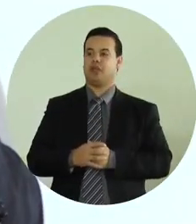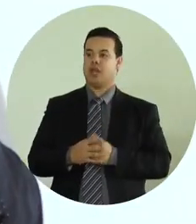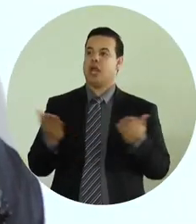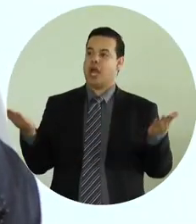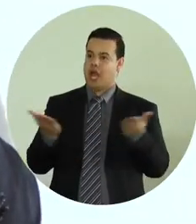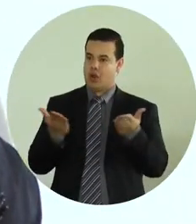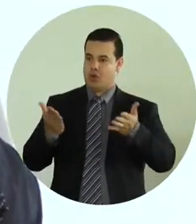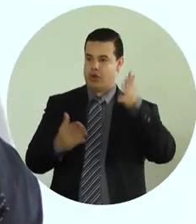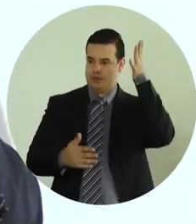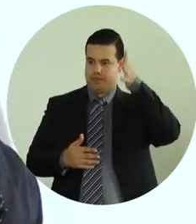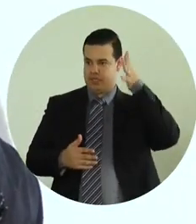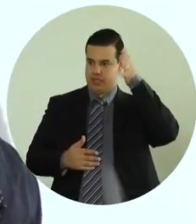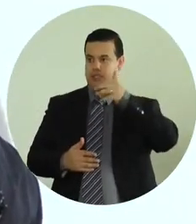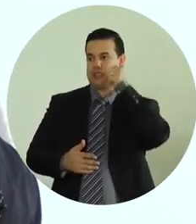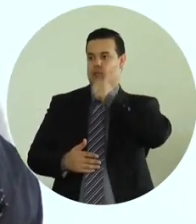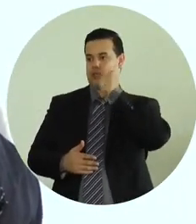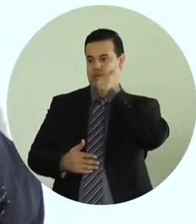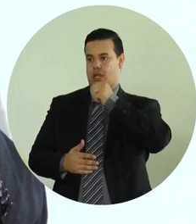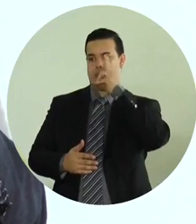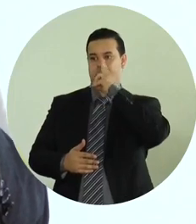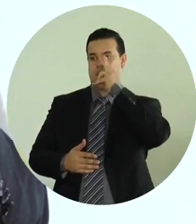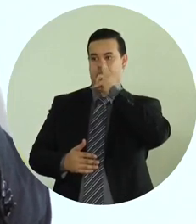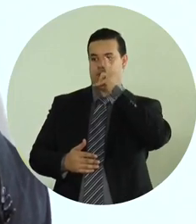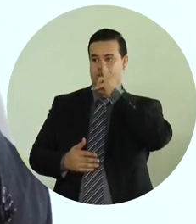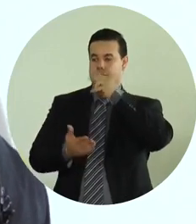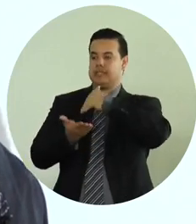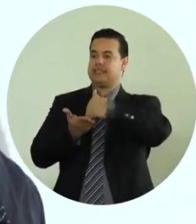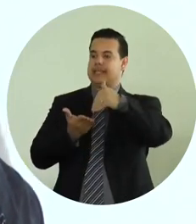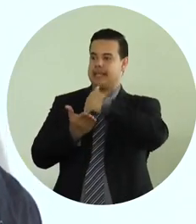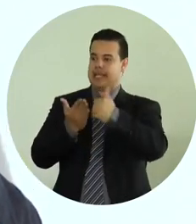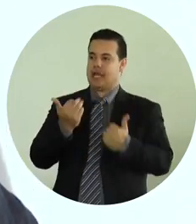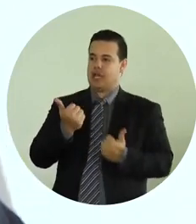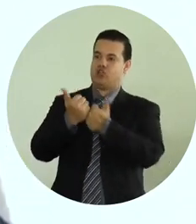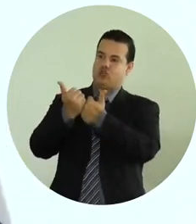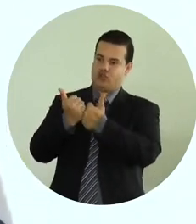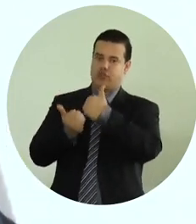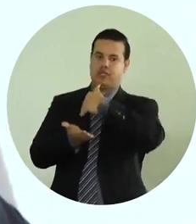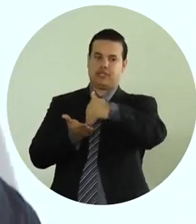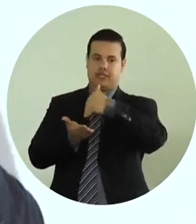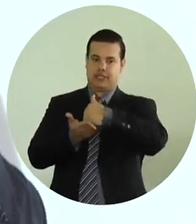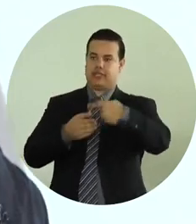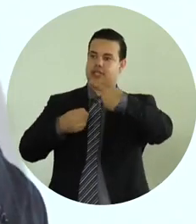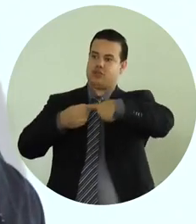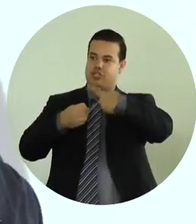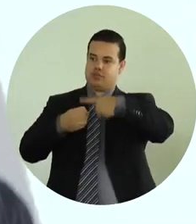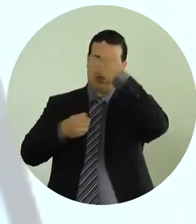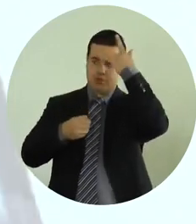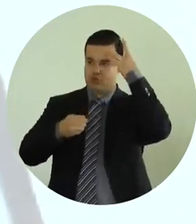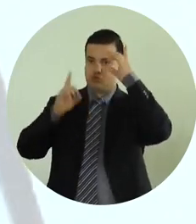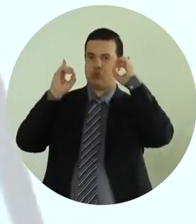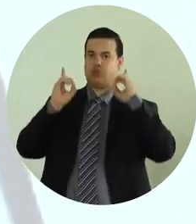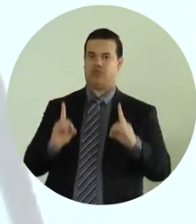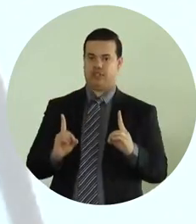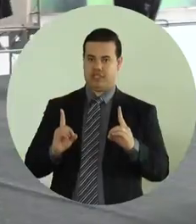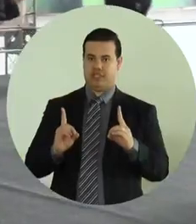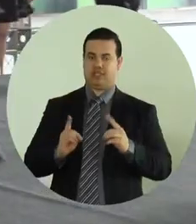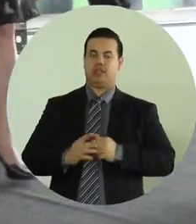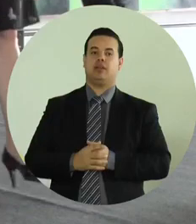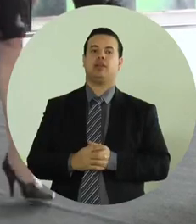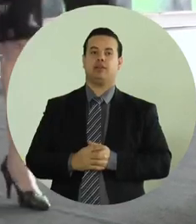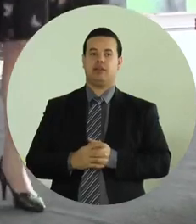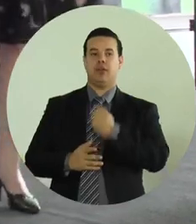Ouviremos agora a senhora Marinalva Cruz, secretária adjunta da Secretaria Municipal de Pessoa com Deficiência.